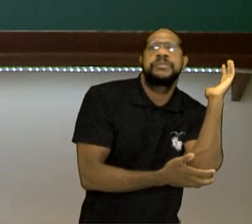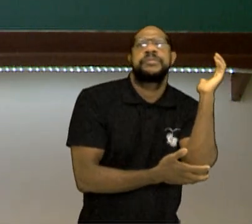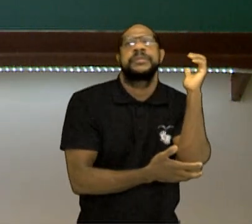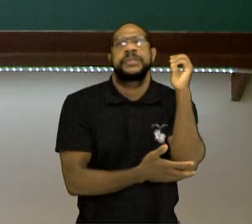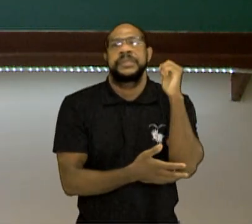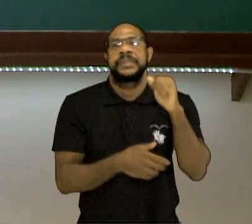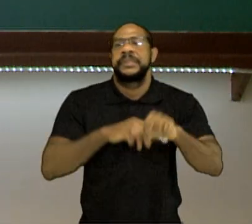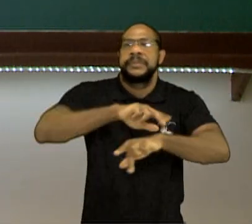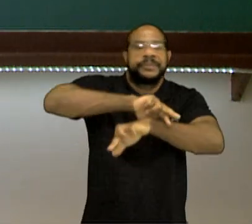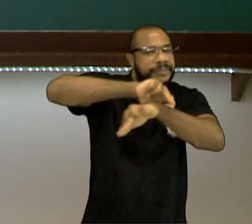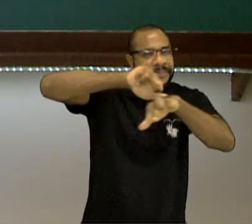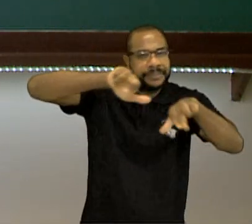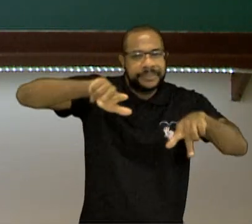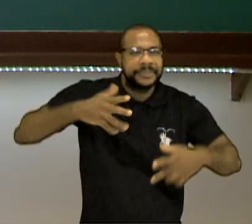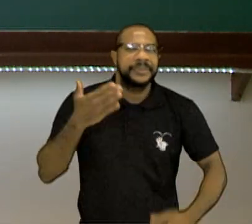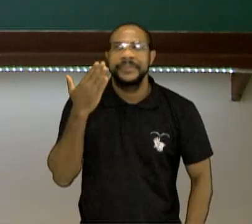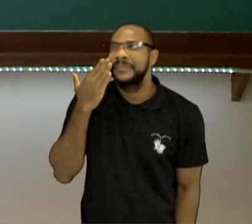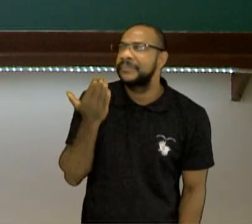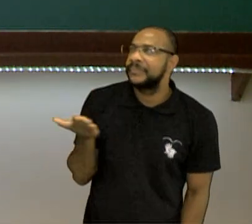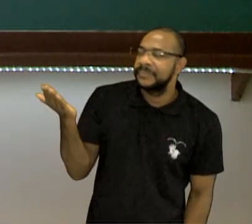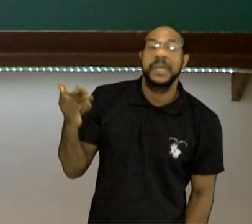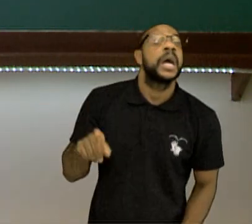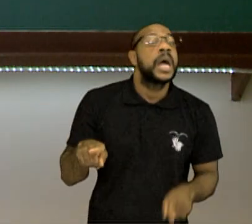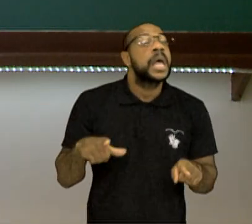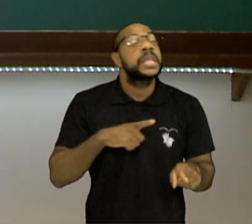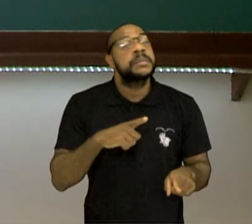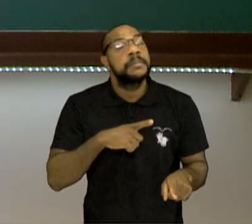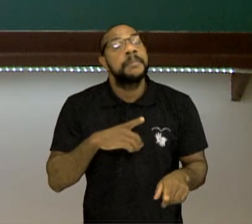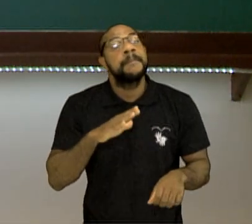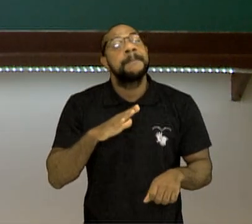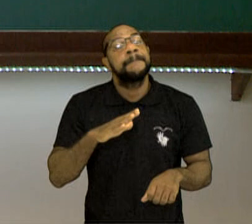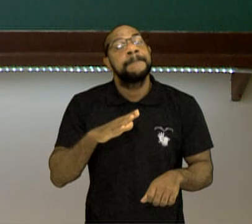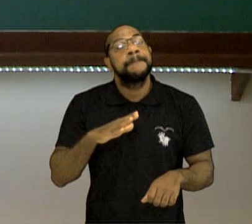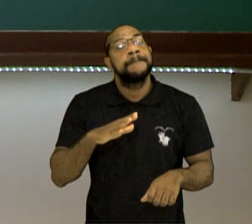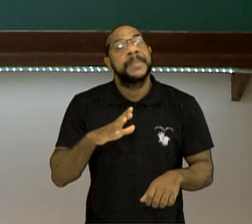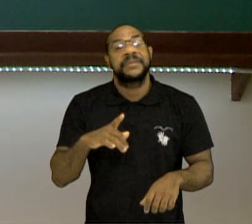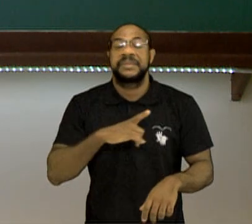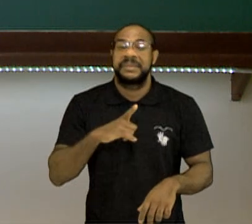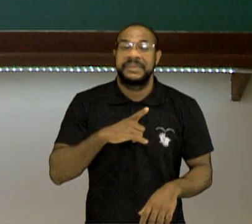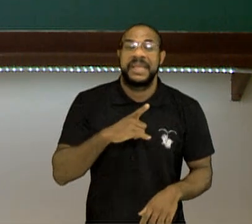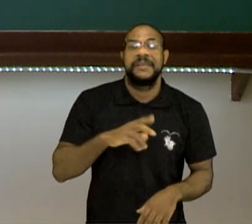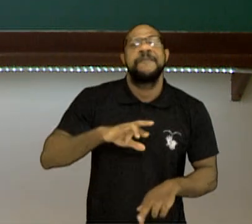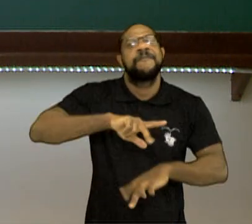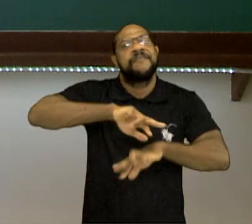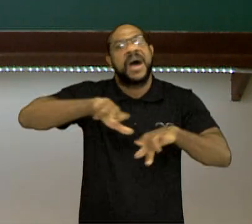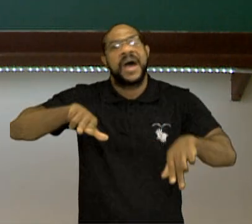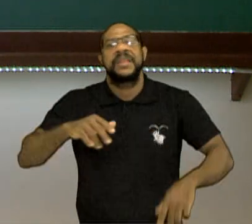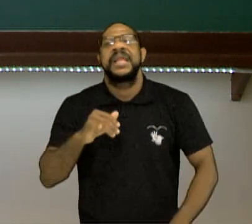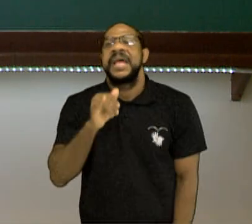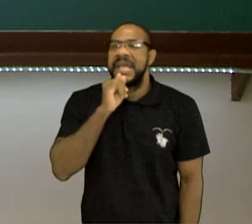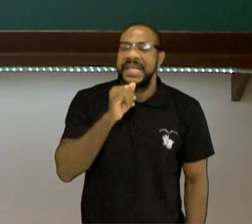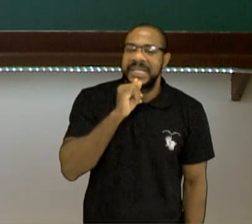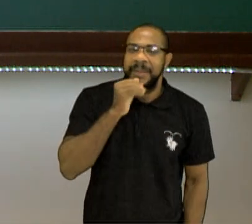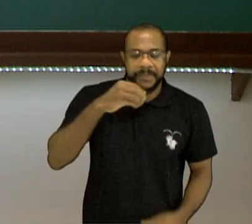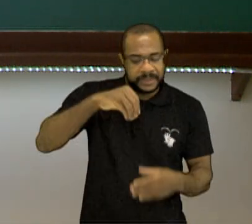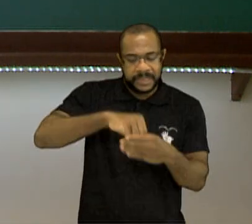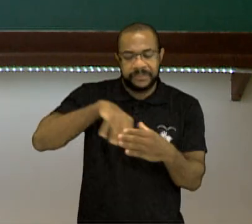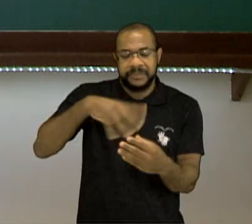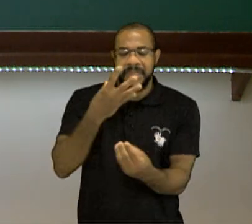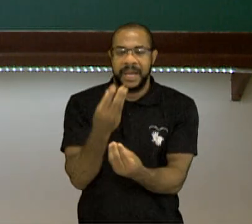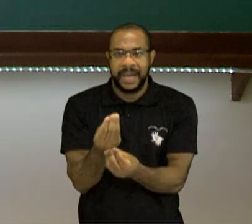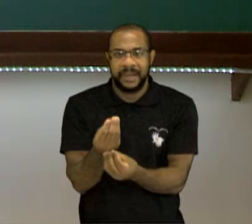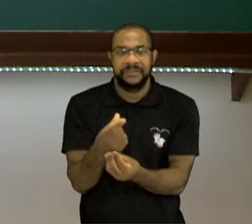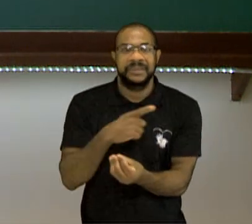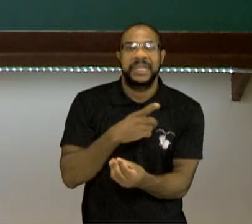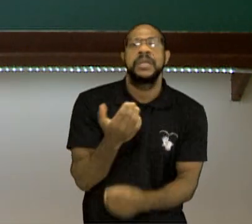assim. Mas, né, existem muitos exemplos aí na história da arte, onde nós temos